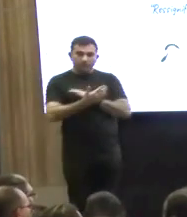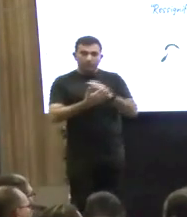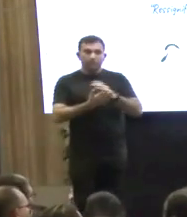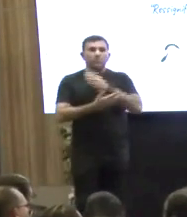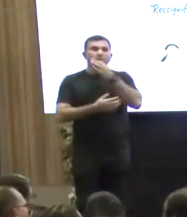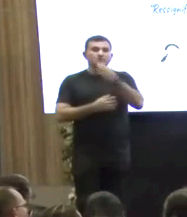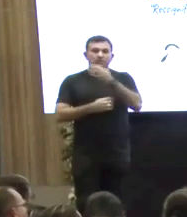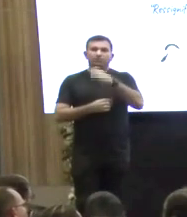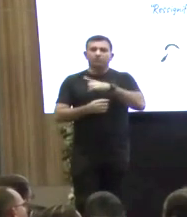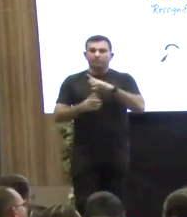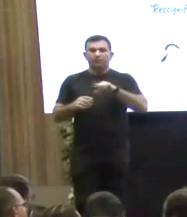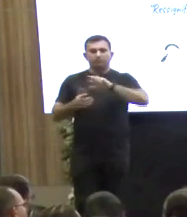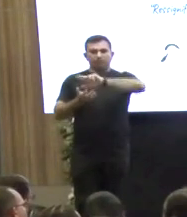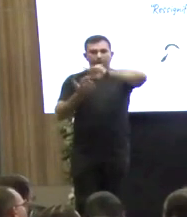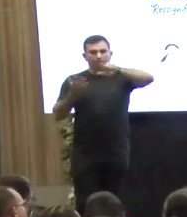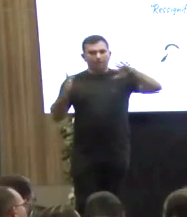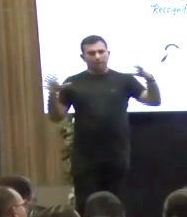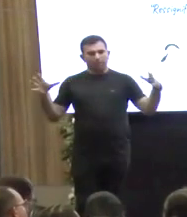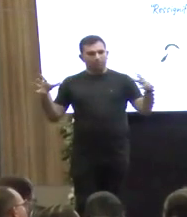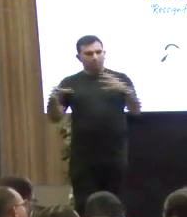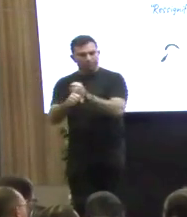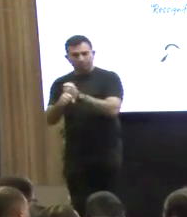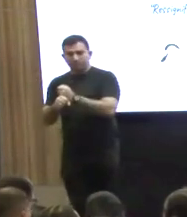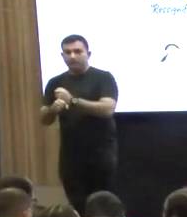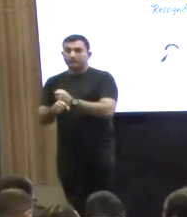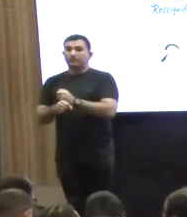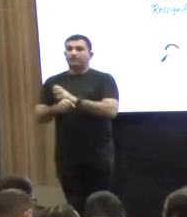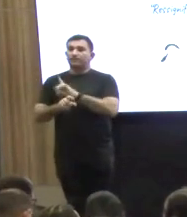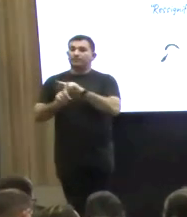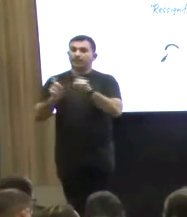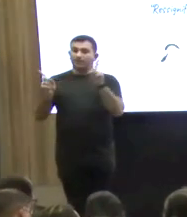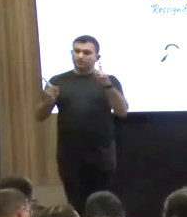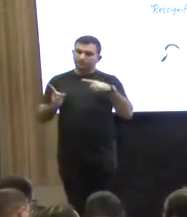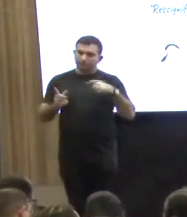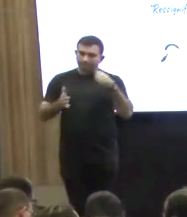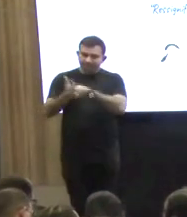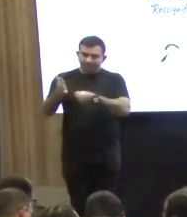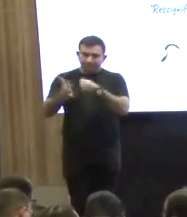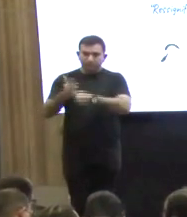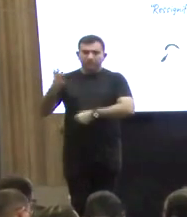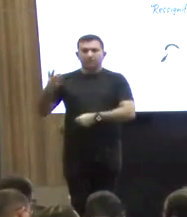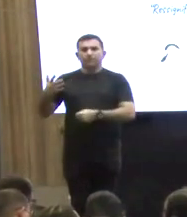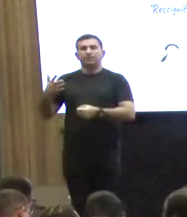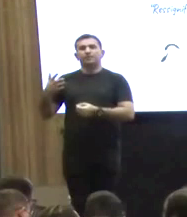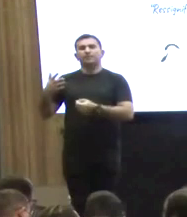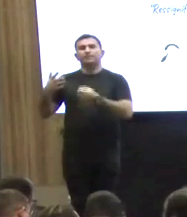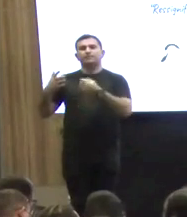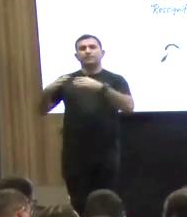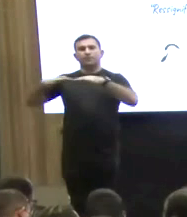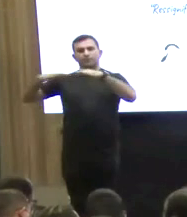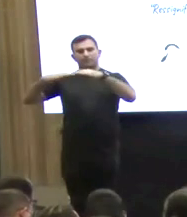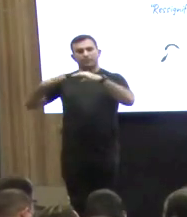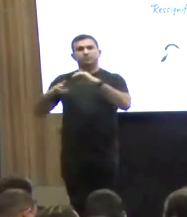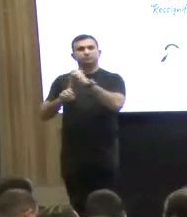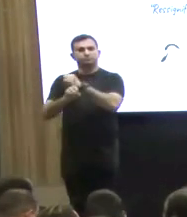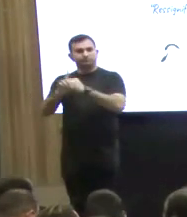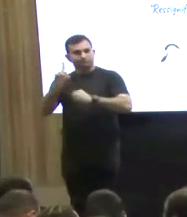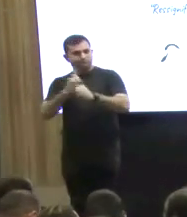que foi muito contestada e é muito contestada pelos movimentos sociais, por teóricos, por outras pessoas que compreendem